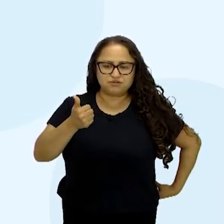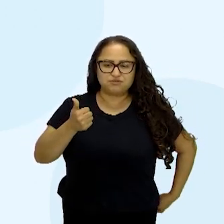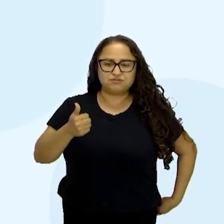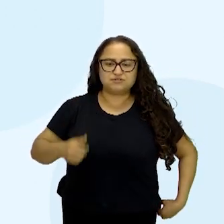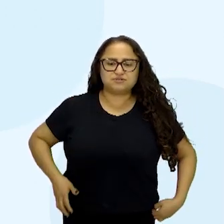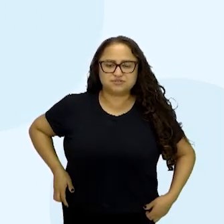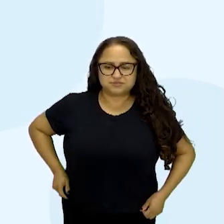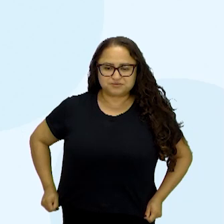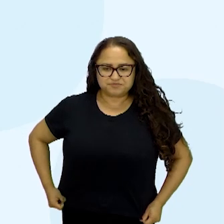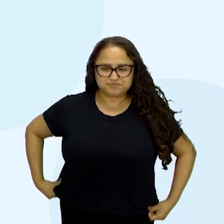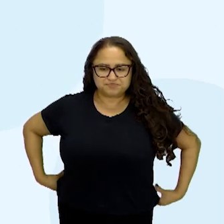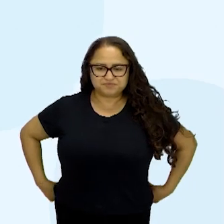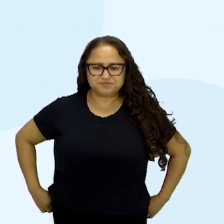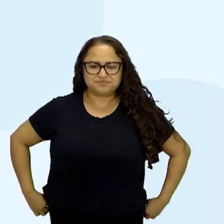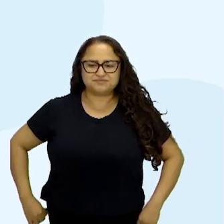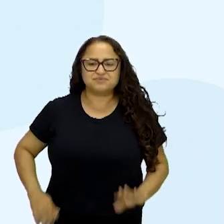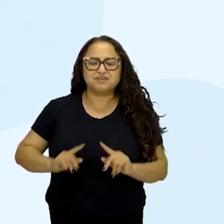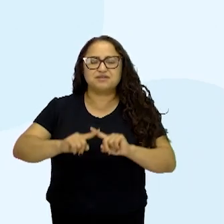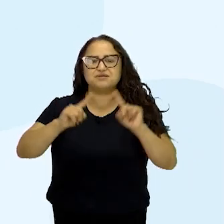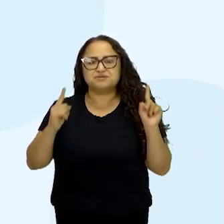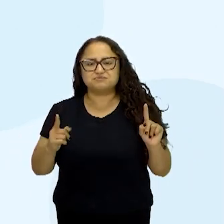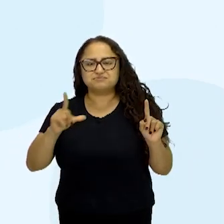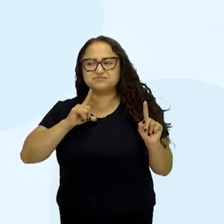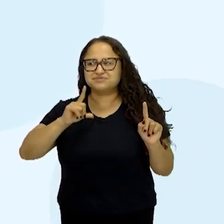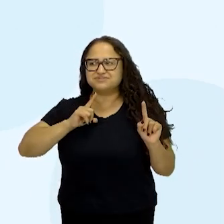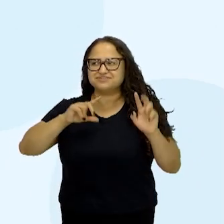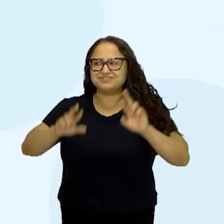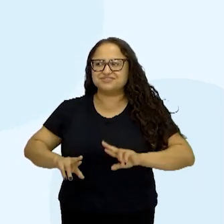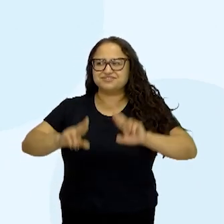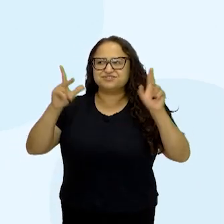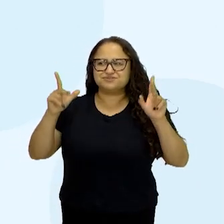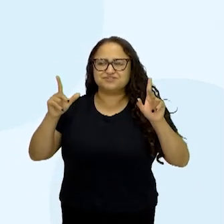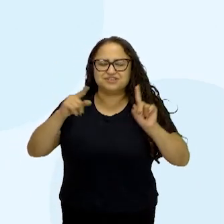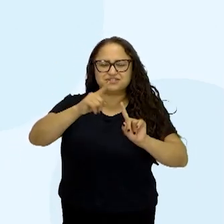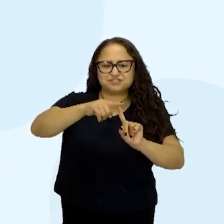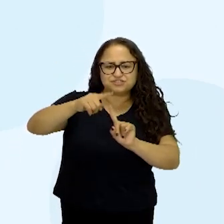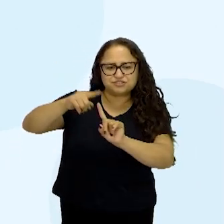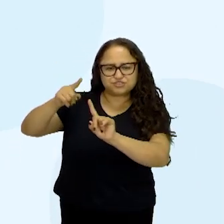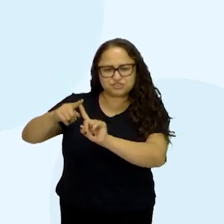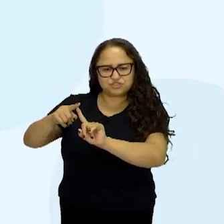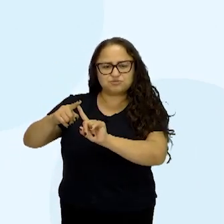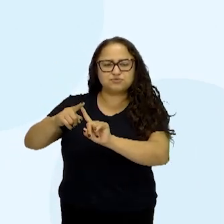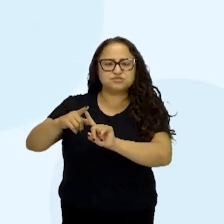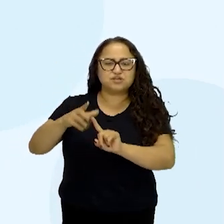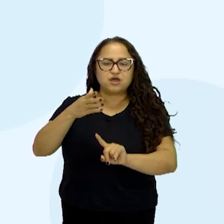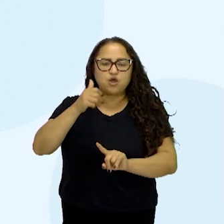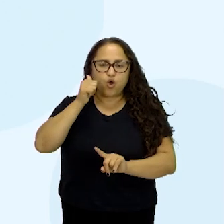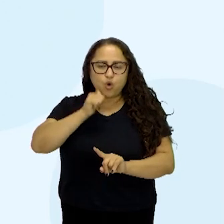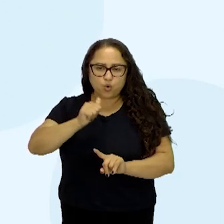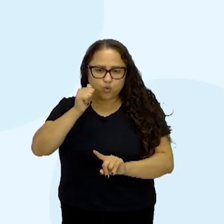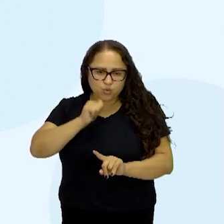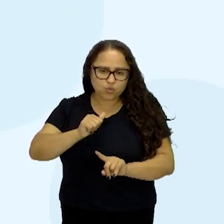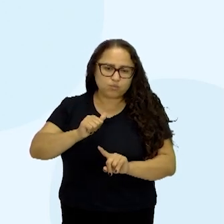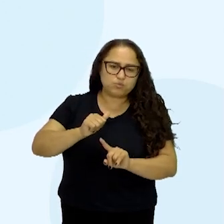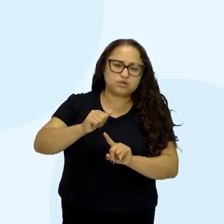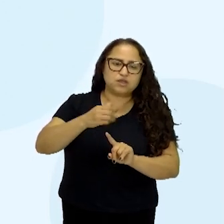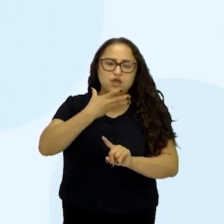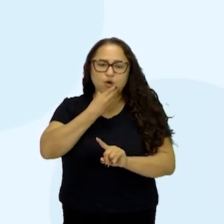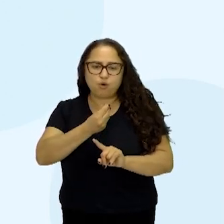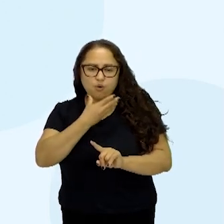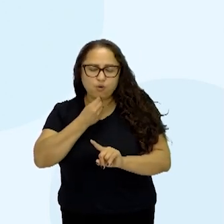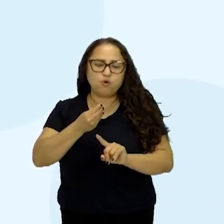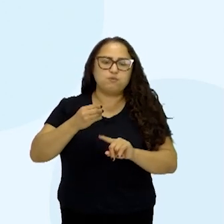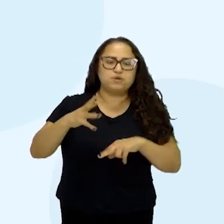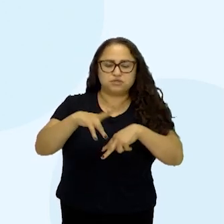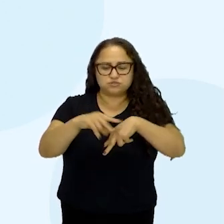pequeno. A gente tem realmente 4 tipos diferentes aqui, 4 tipos de corpos, 4 tipos de pessoas diferentes. Tem lá os numbers 1, 2, 3, 4.